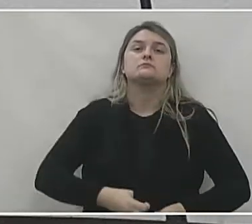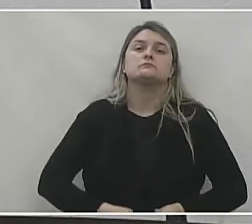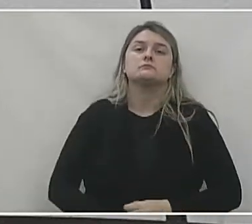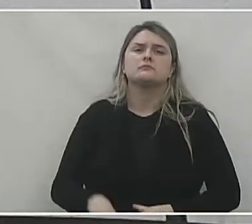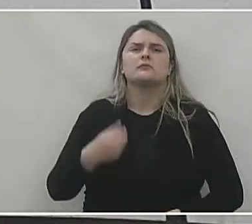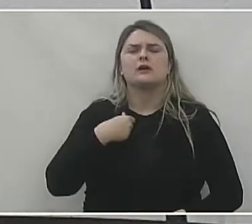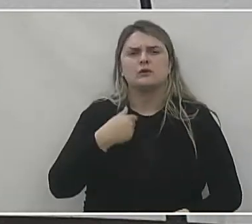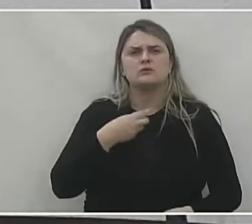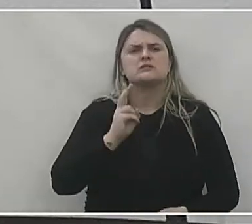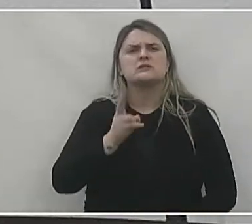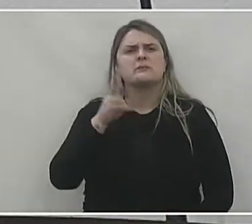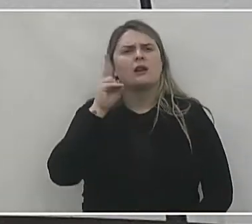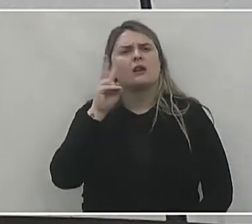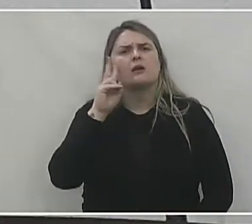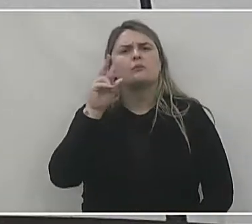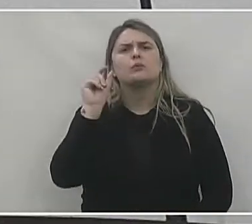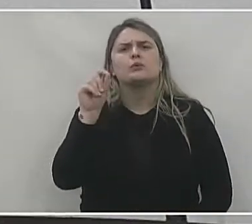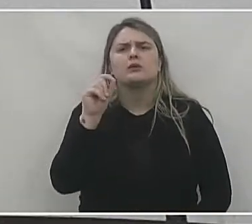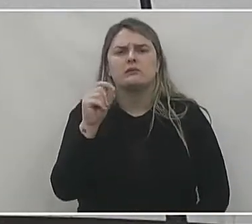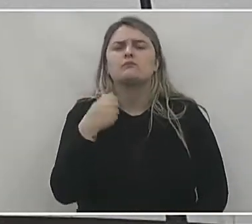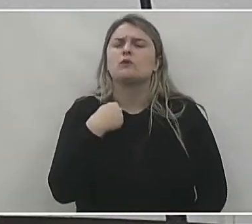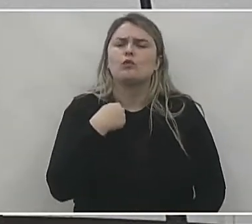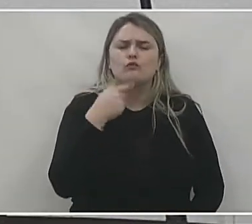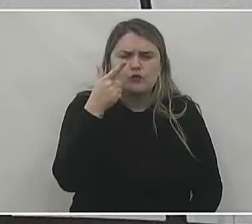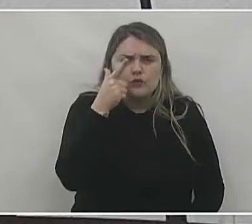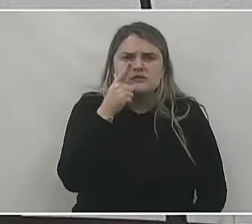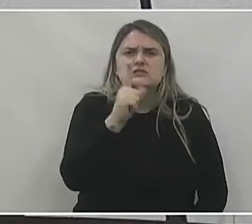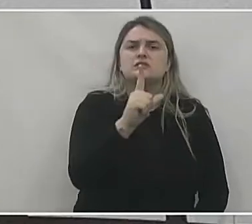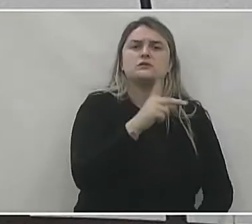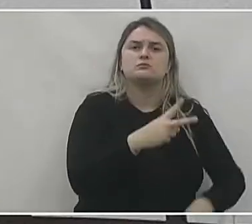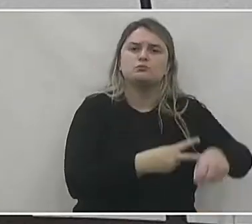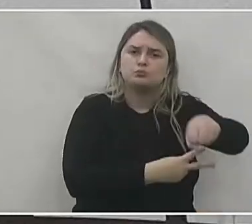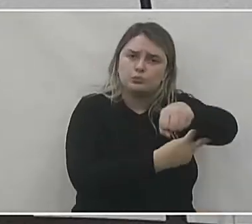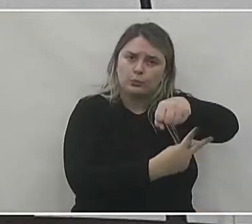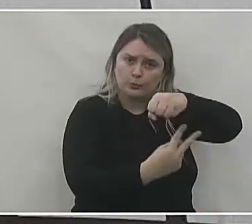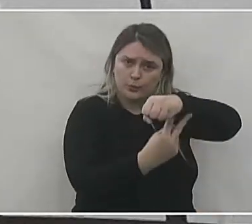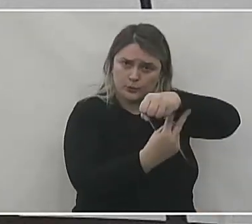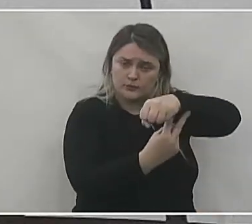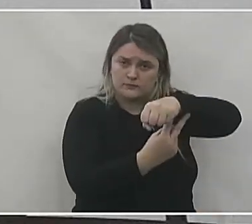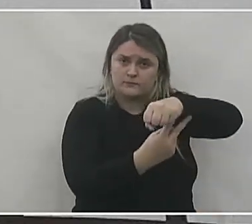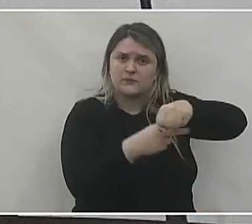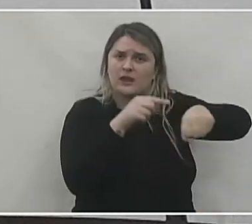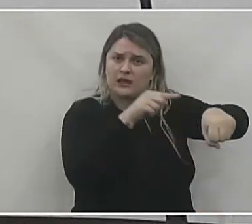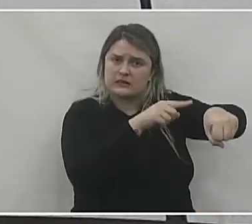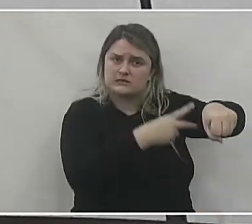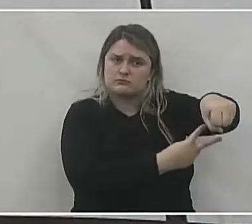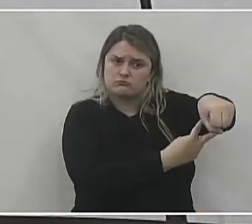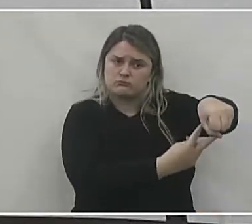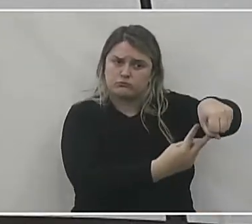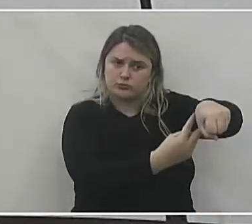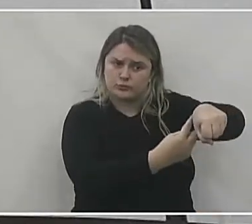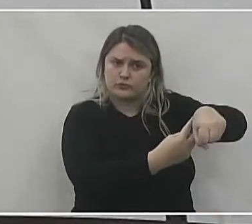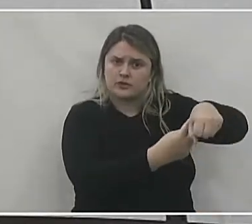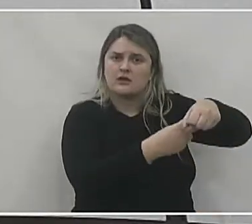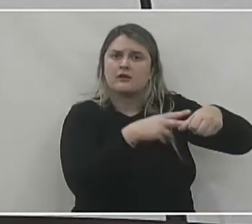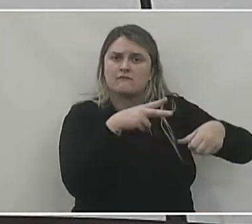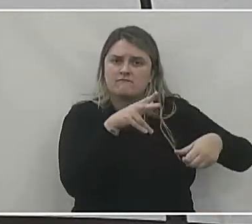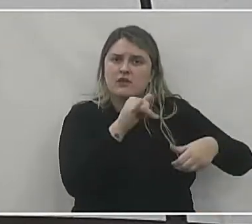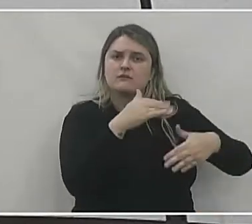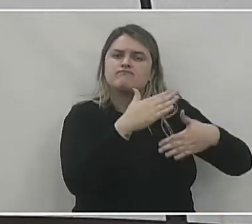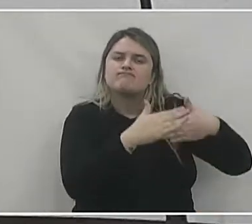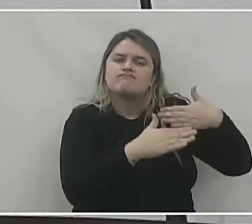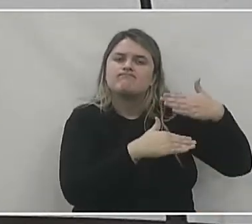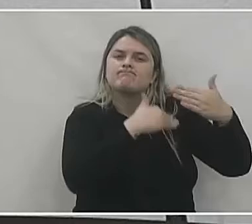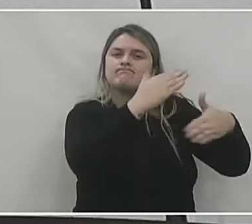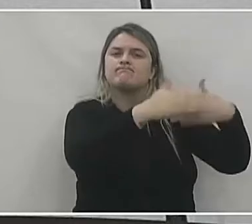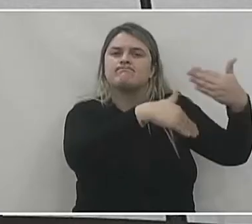eu sempre lembrava do seguinte, eu vou conseguir a ponte, e com esta ponte o eixo do desenvolvimento de União